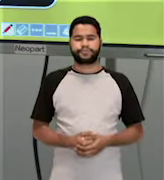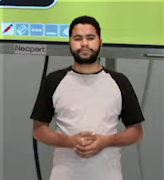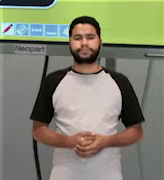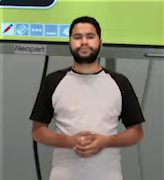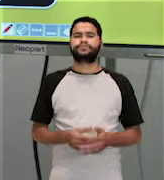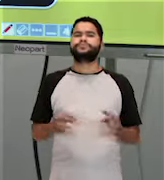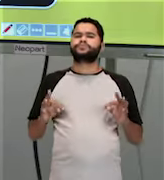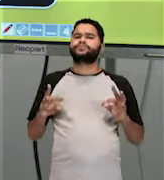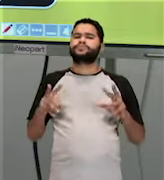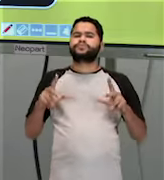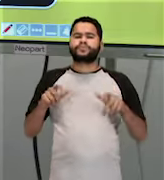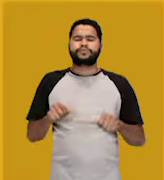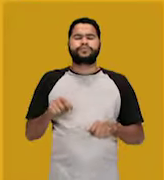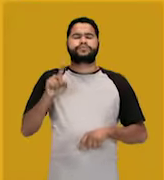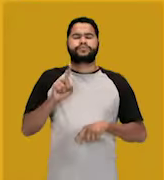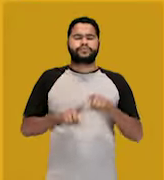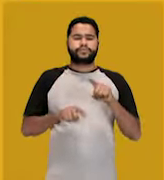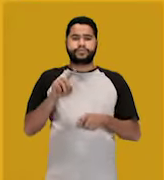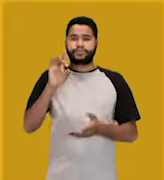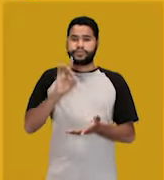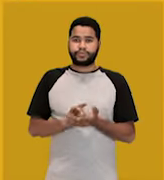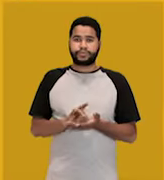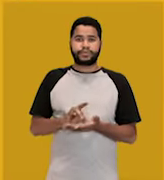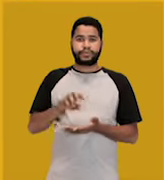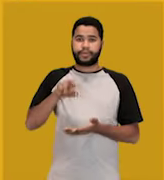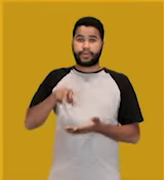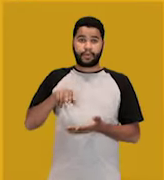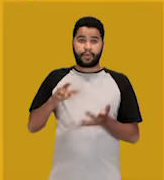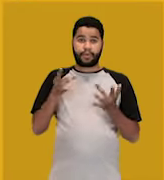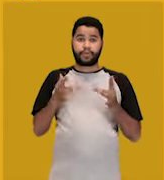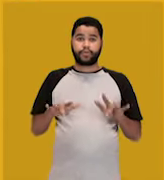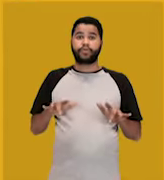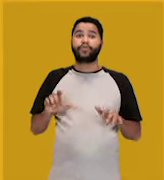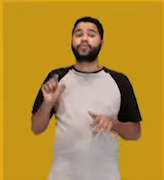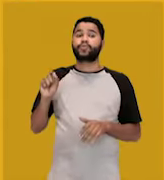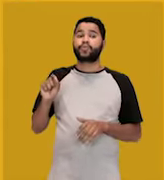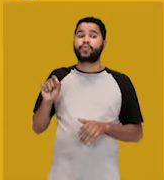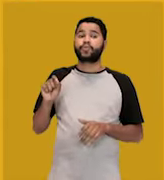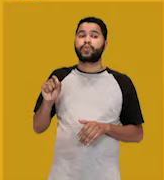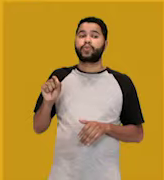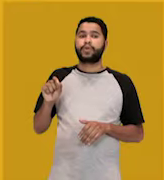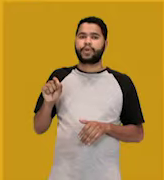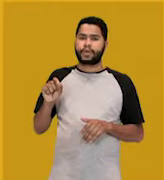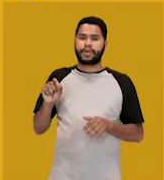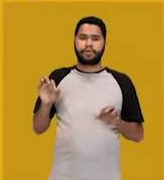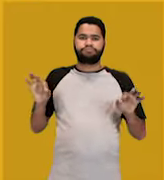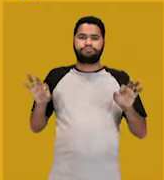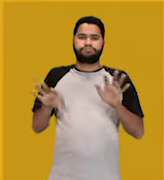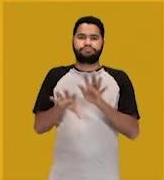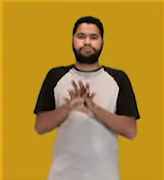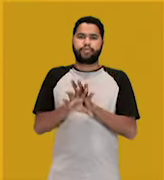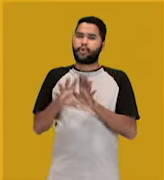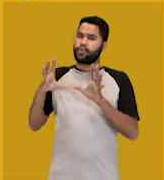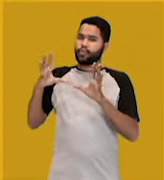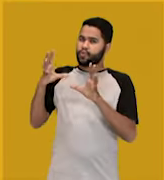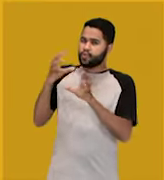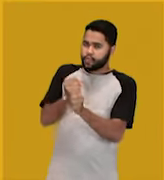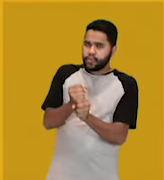Todo objeto original que não tenha sido dividido é chamado de inteiro. Ao